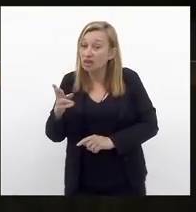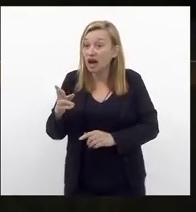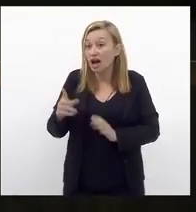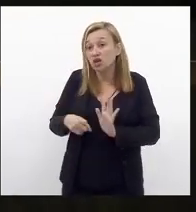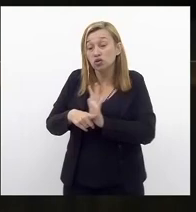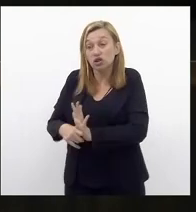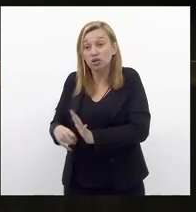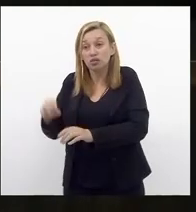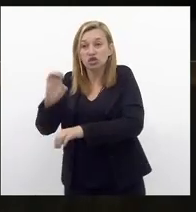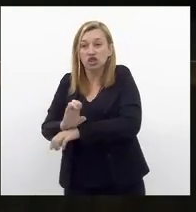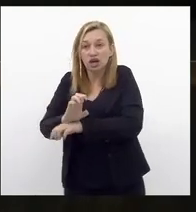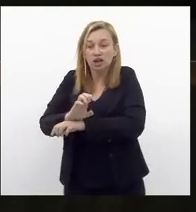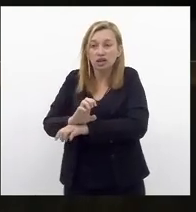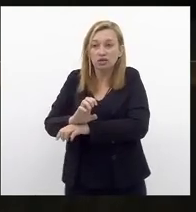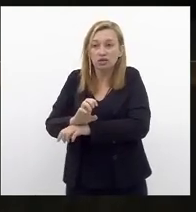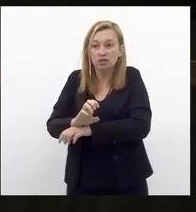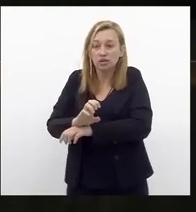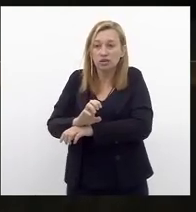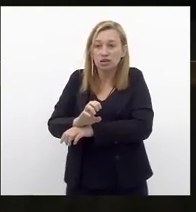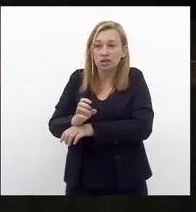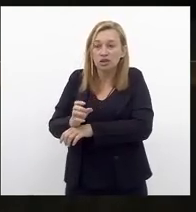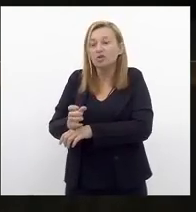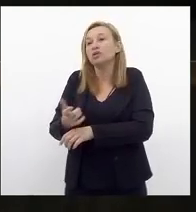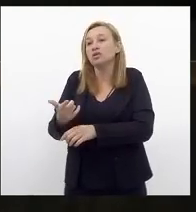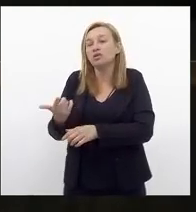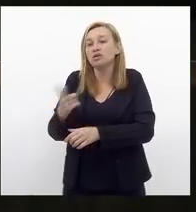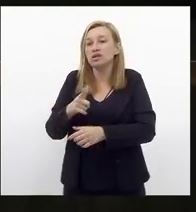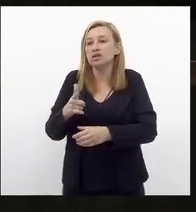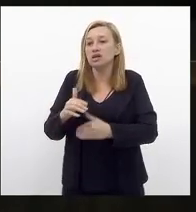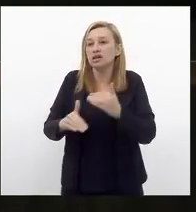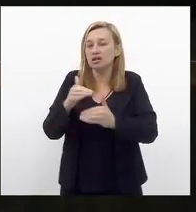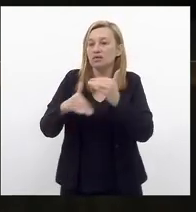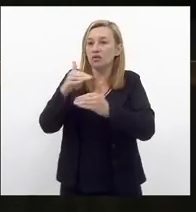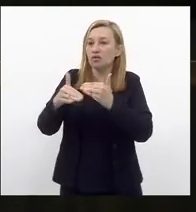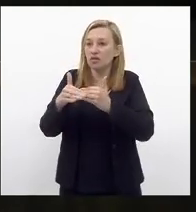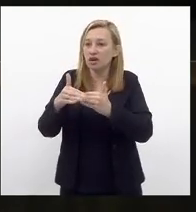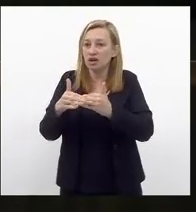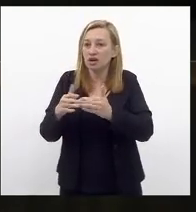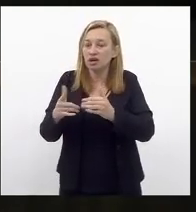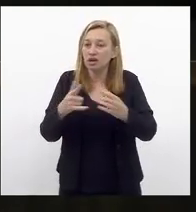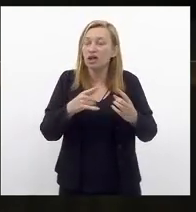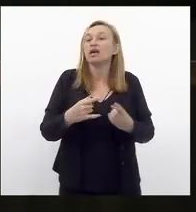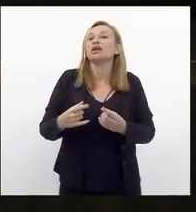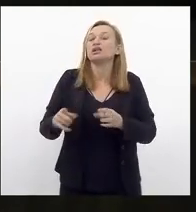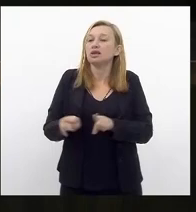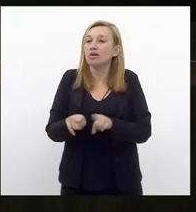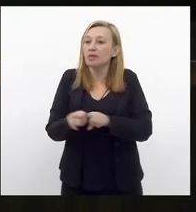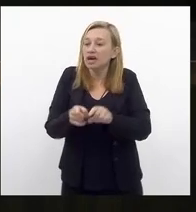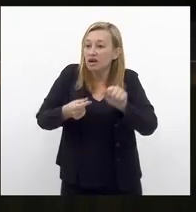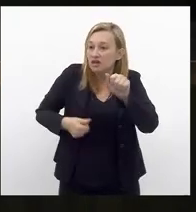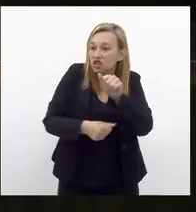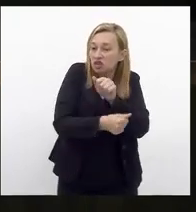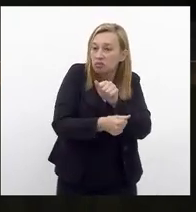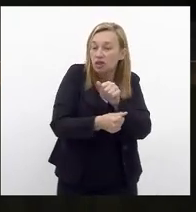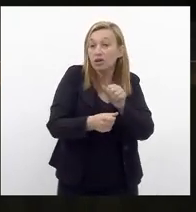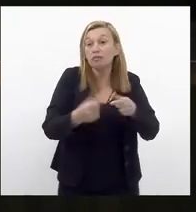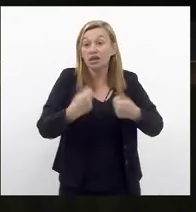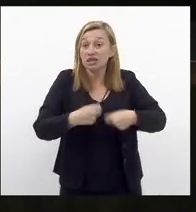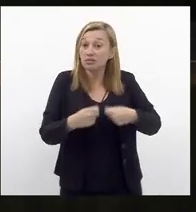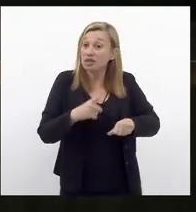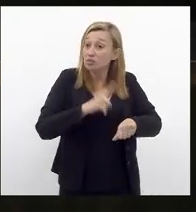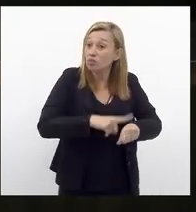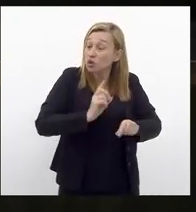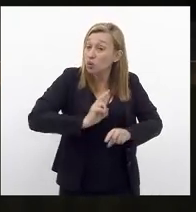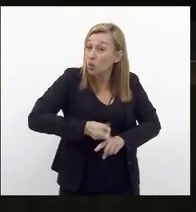para o estado se recuperar e voltar a crescer só aumentando a sua arrecadação e atraindo investimentos Mas precisamos que esse momento